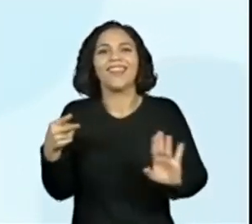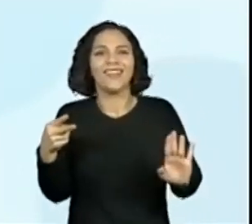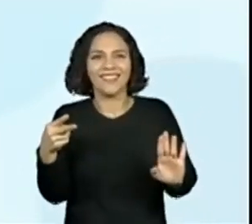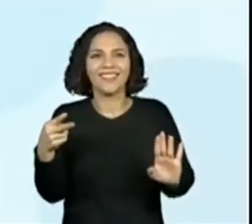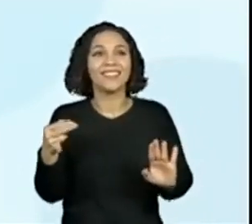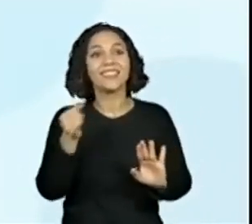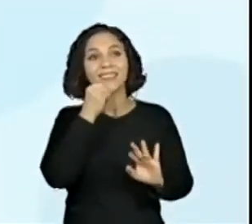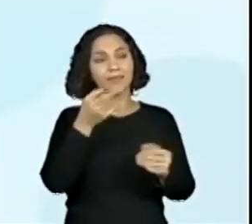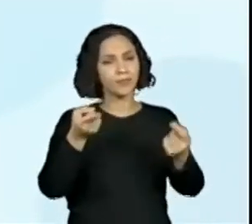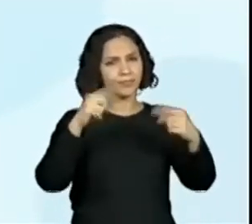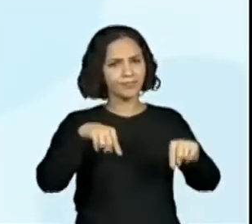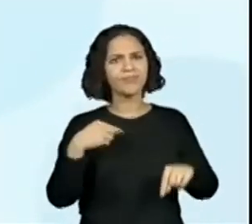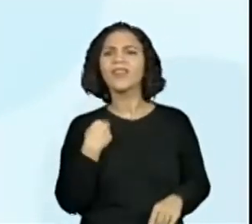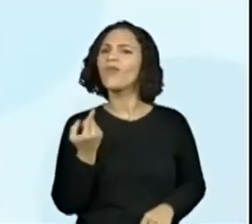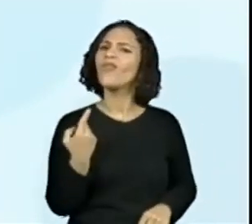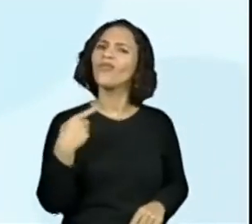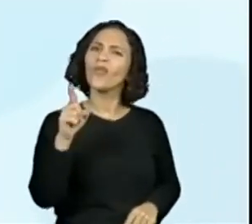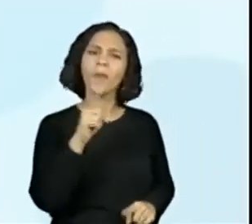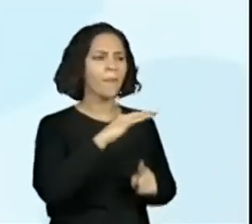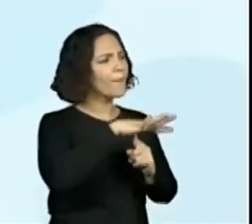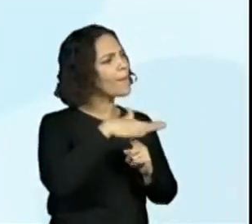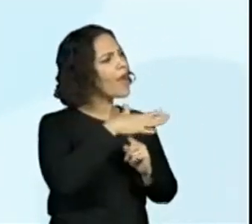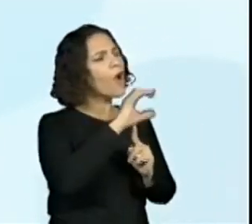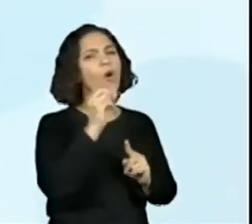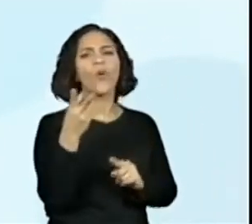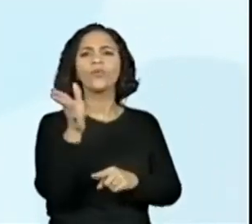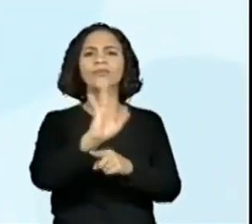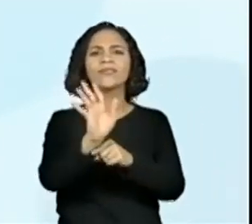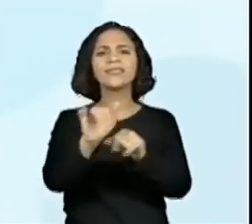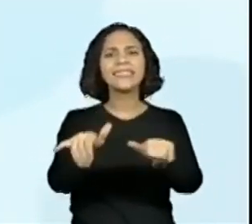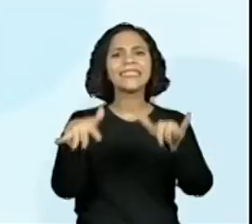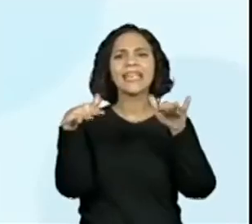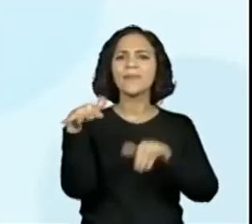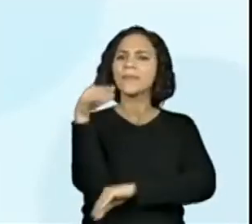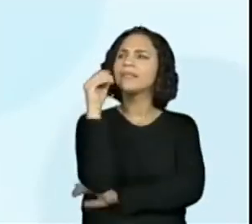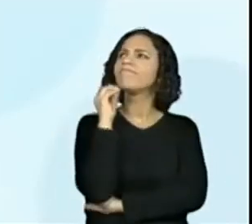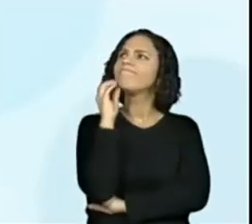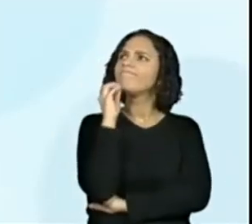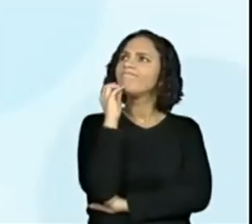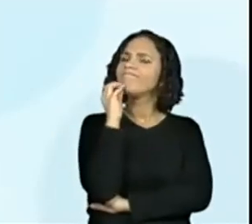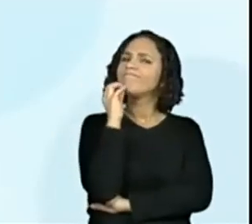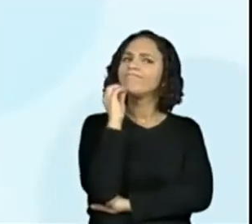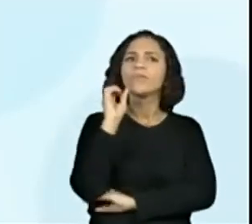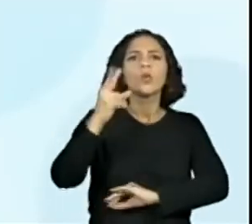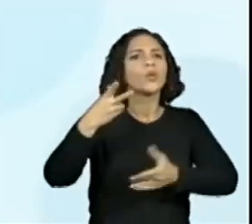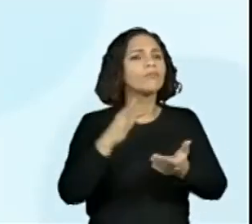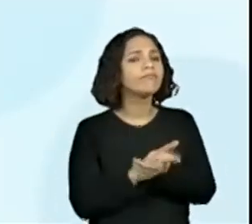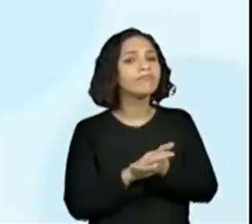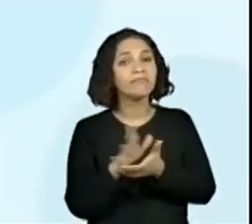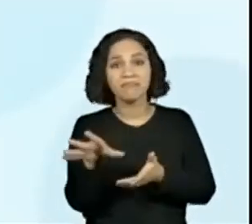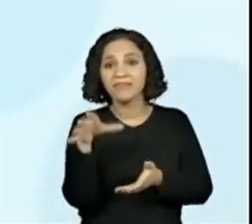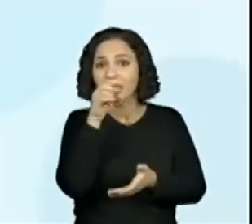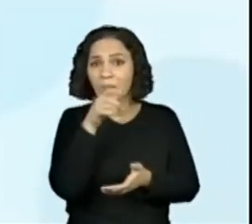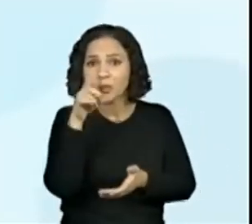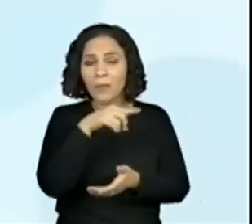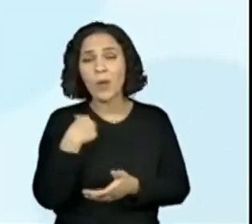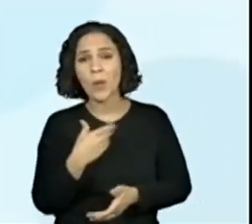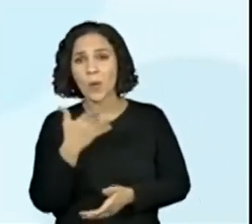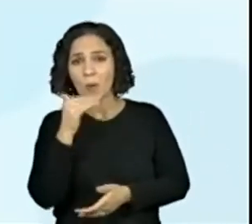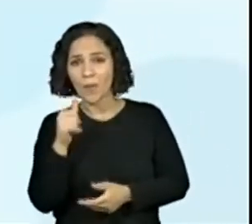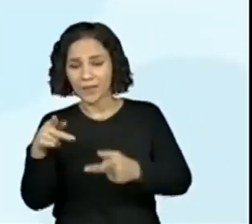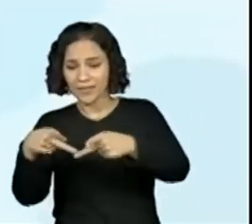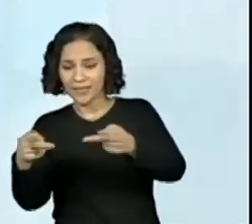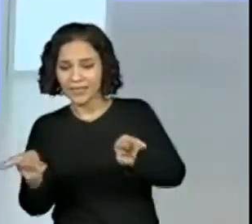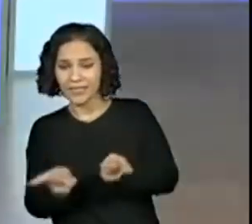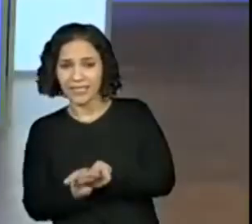essas duas próxima será que eu vou Parque ou ao cinema é ou será que no fim de semana eu como pizza